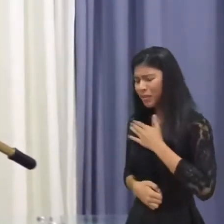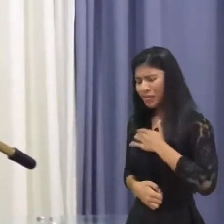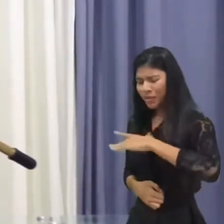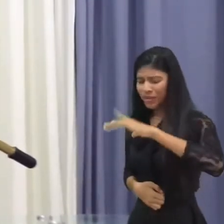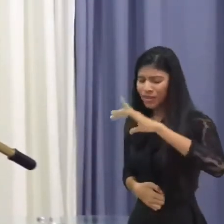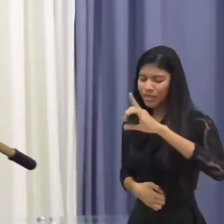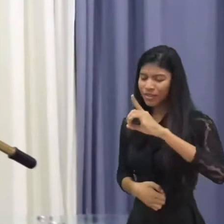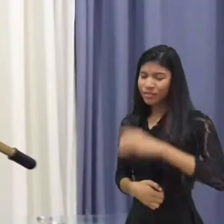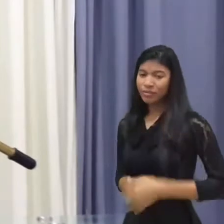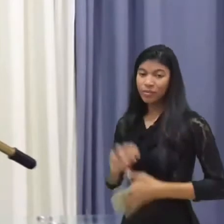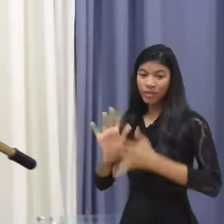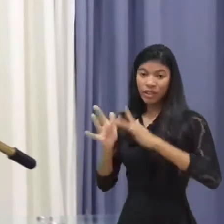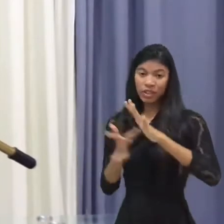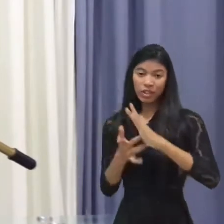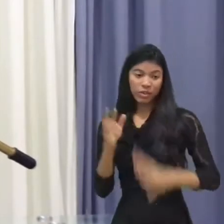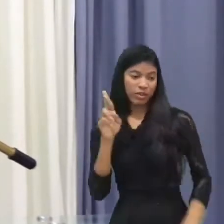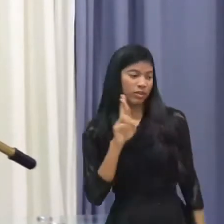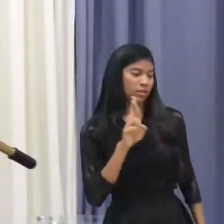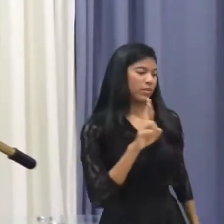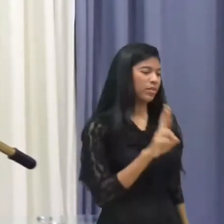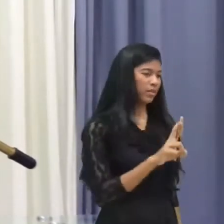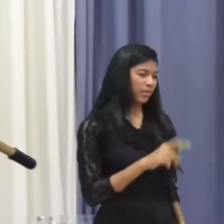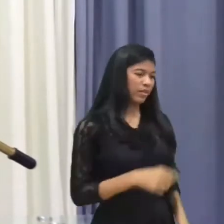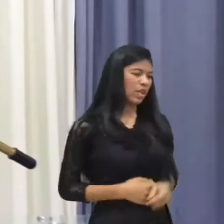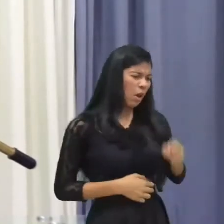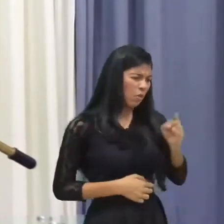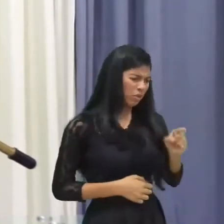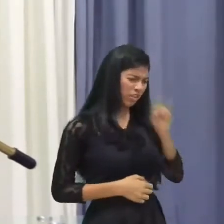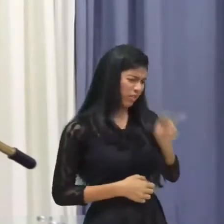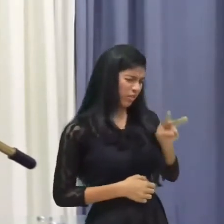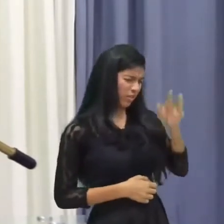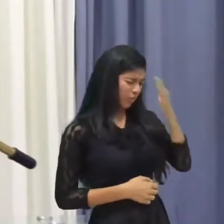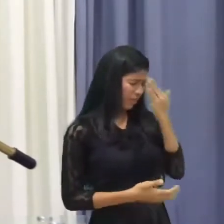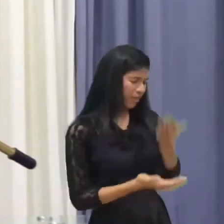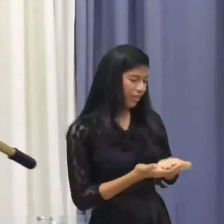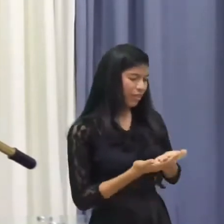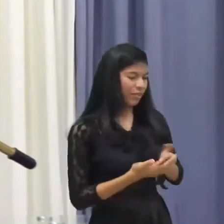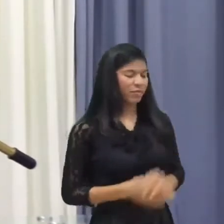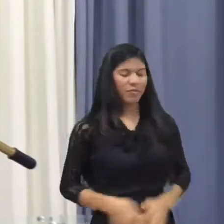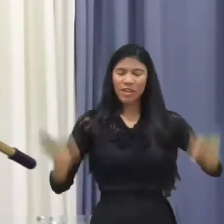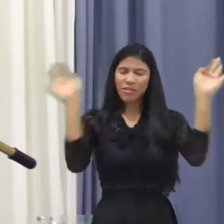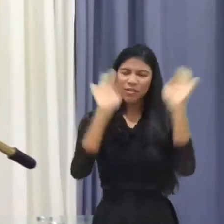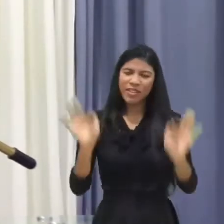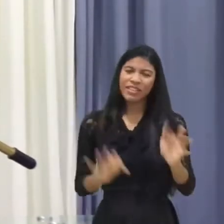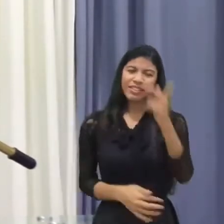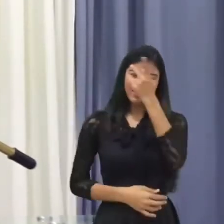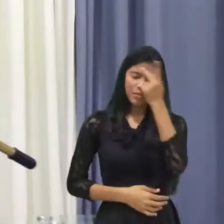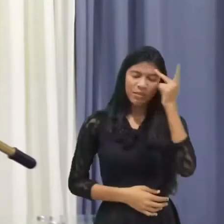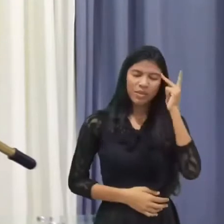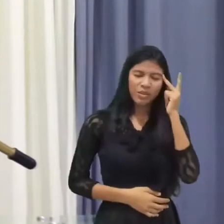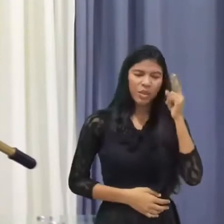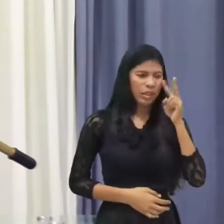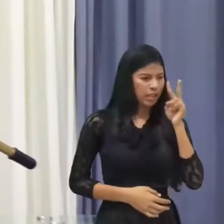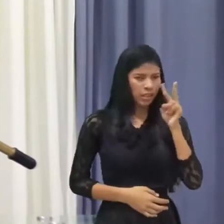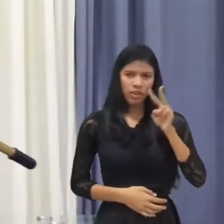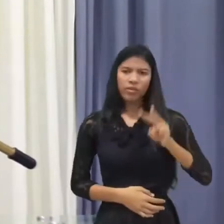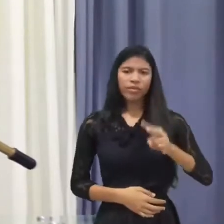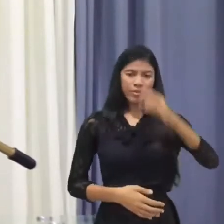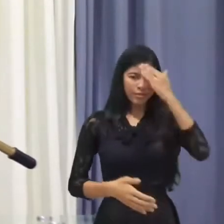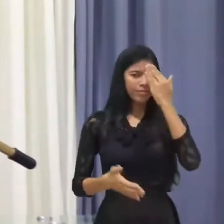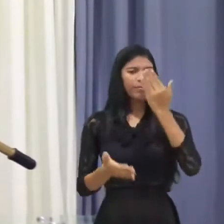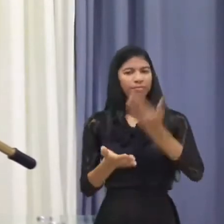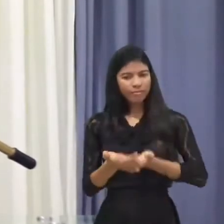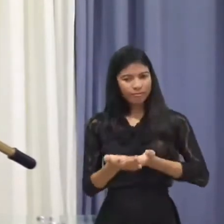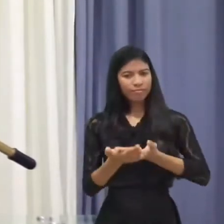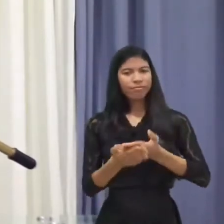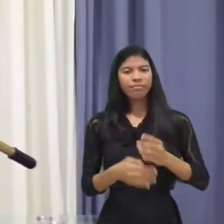porque você viu, você creu. Bem-aventurados os que não viram e creram. Bendito seja o Senhor.